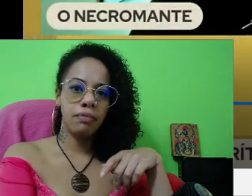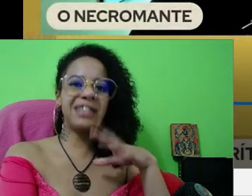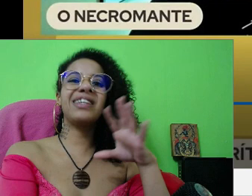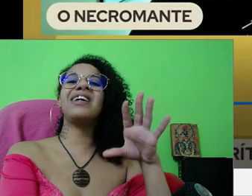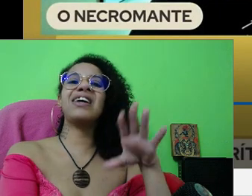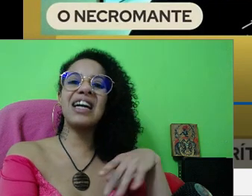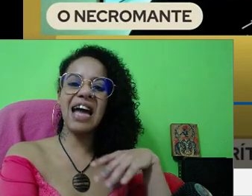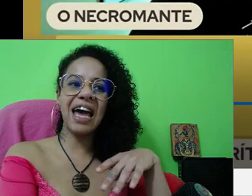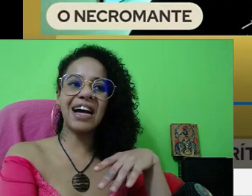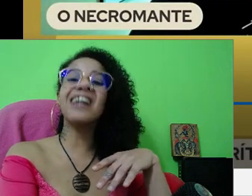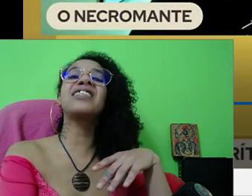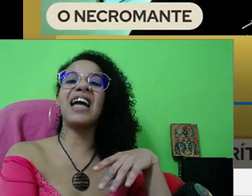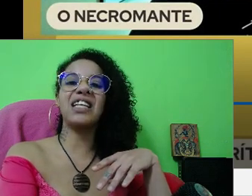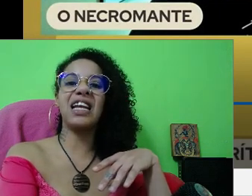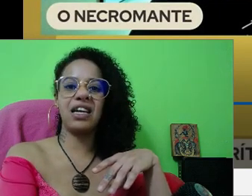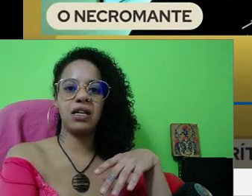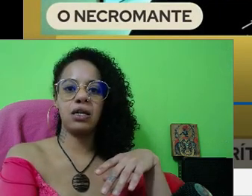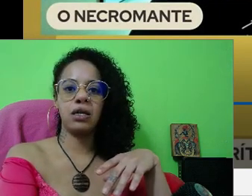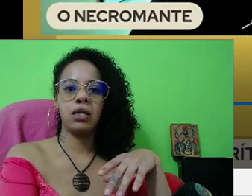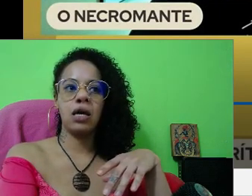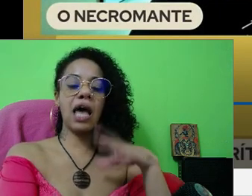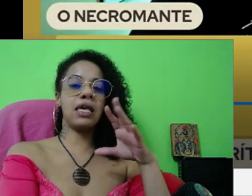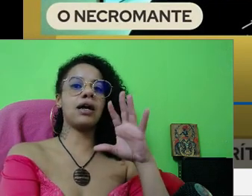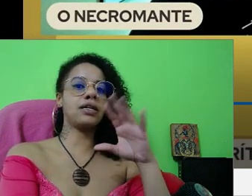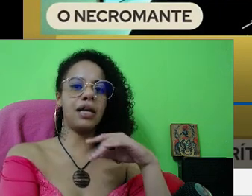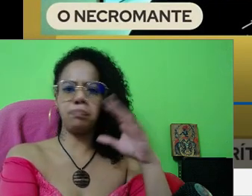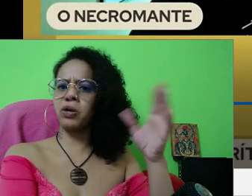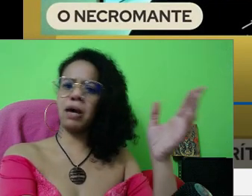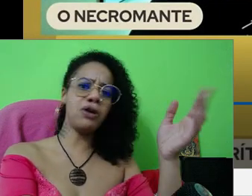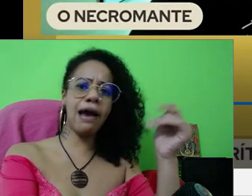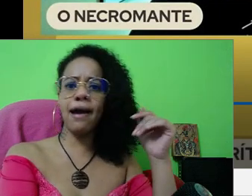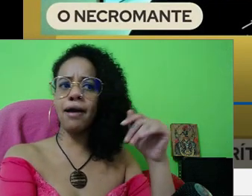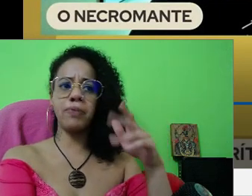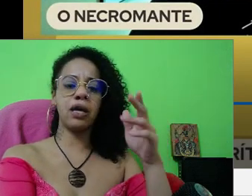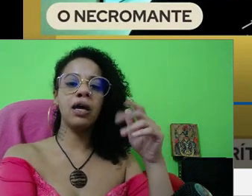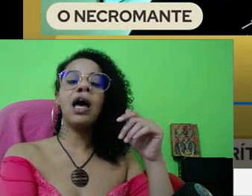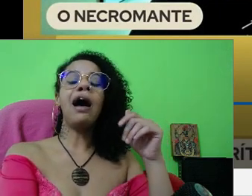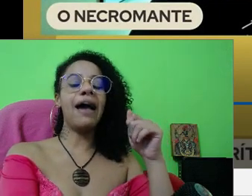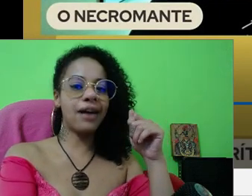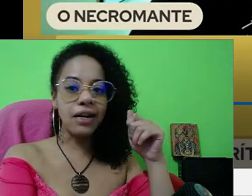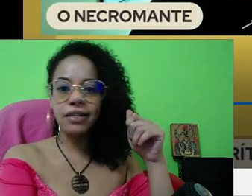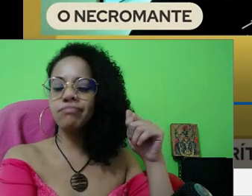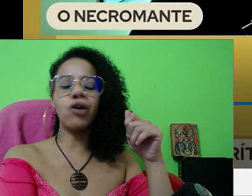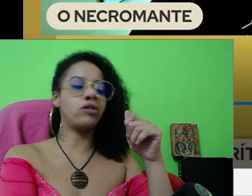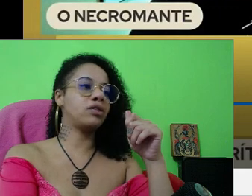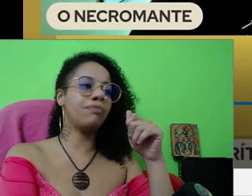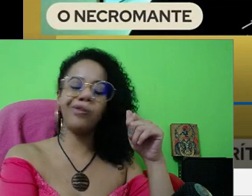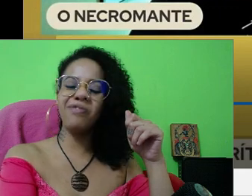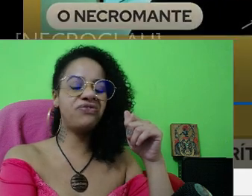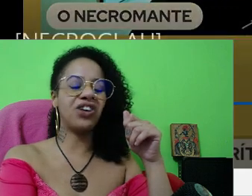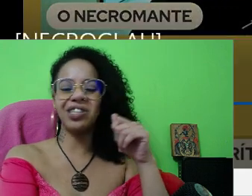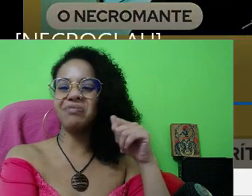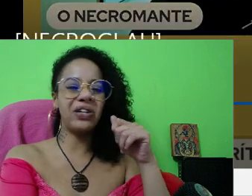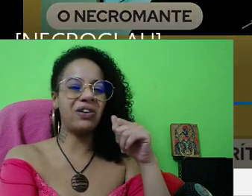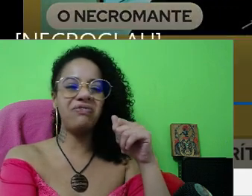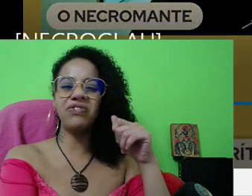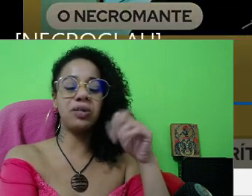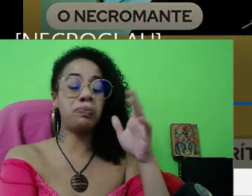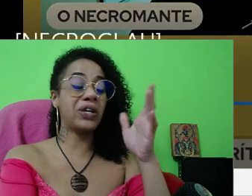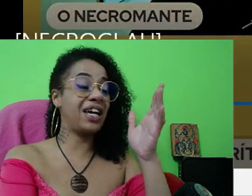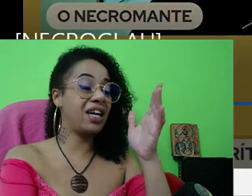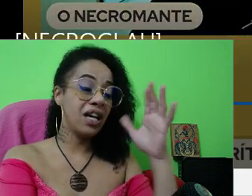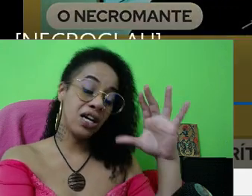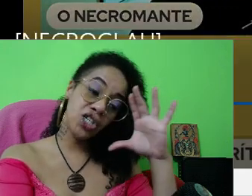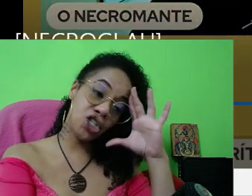mas aí é carteirada né aí a carteirada porque é mulher Porque Nossa o meu é mano